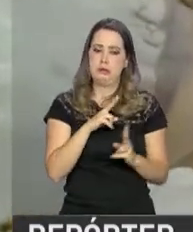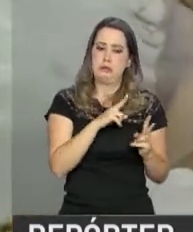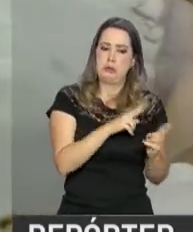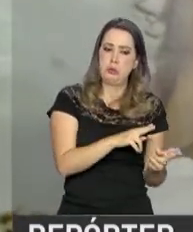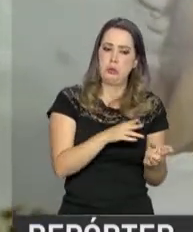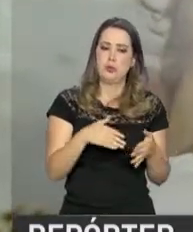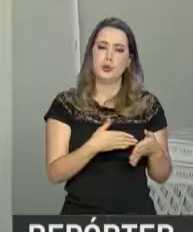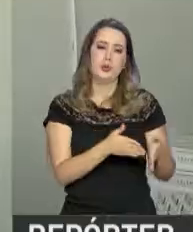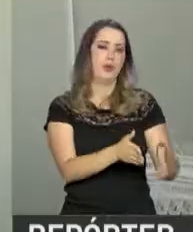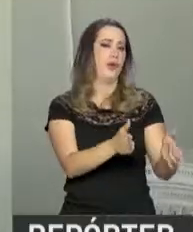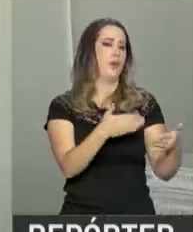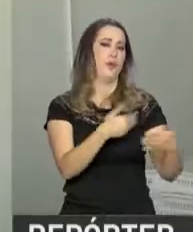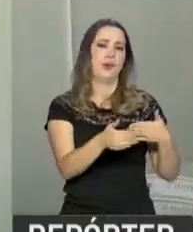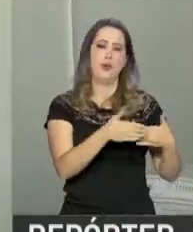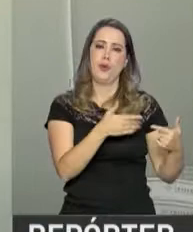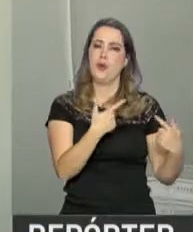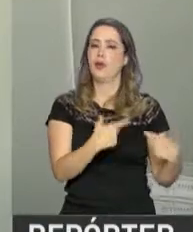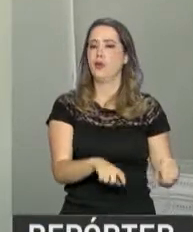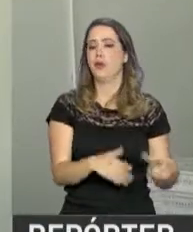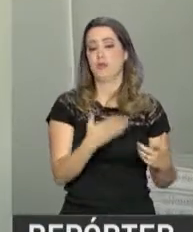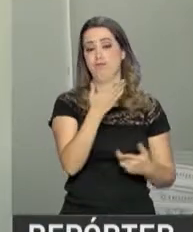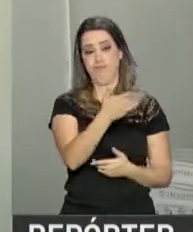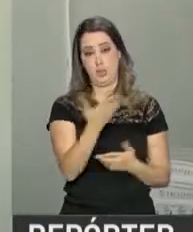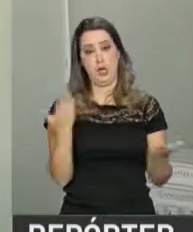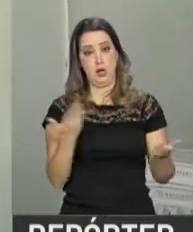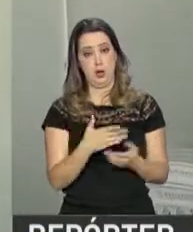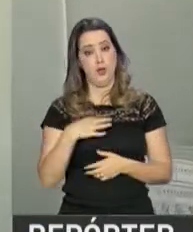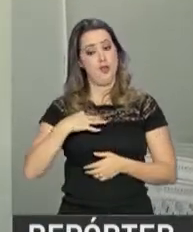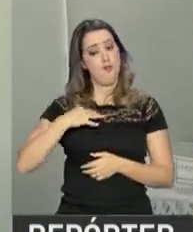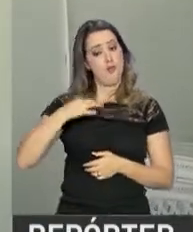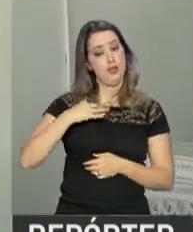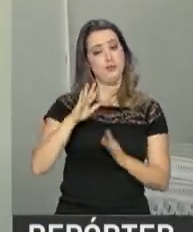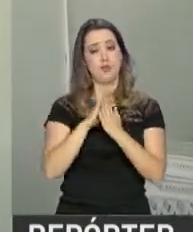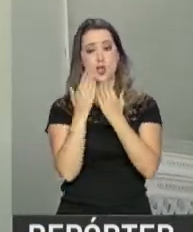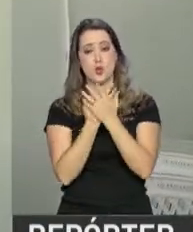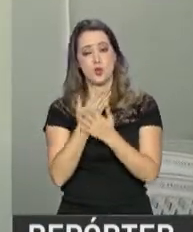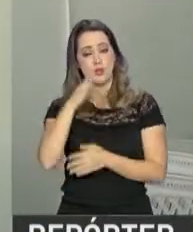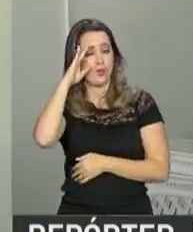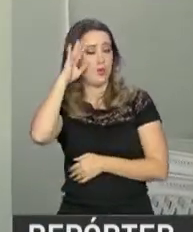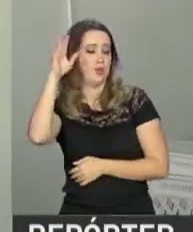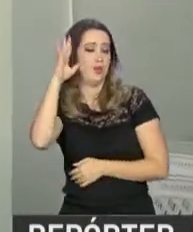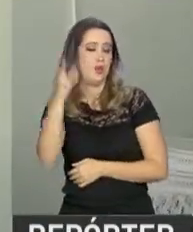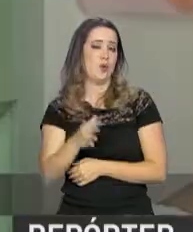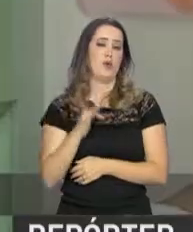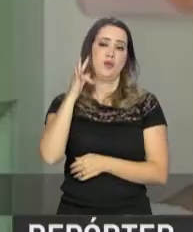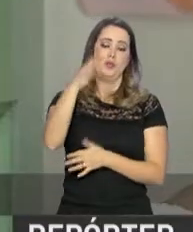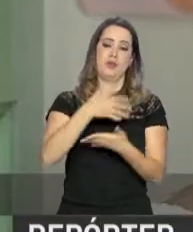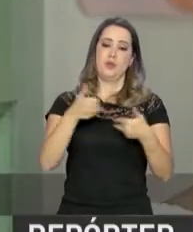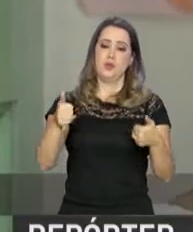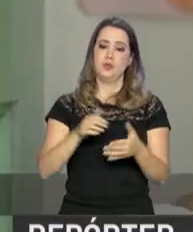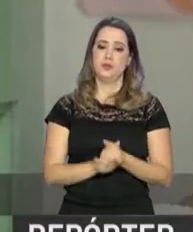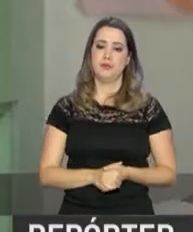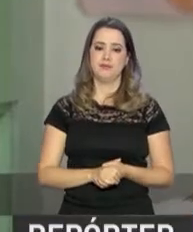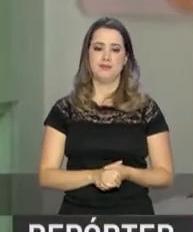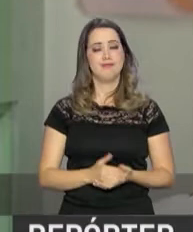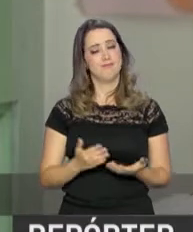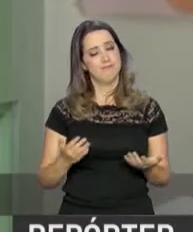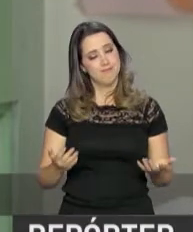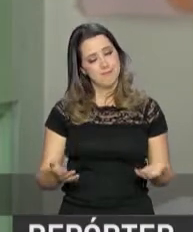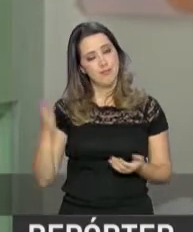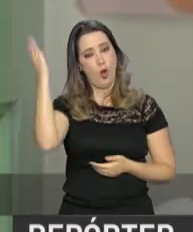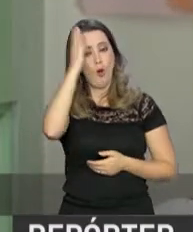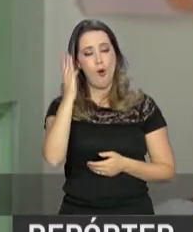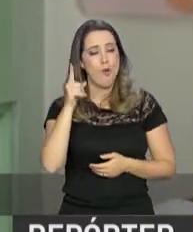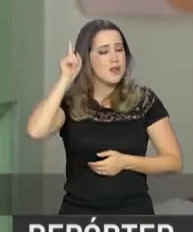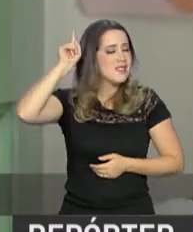antes de ir para um abrigo. Voluntária em uma escola, ela diz que agora sonha com um futuro melhor. O país do Brasil